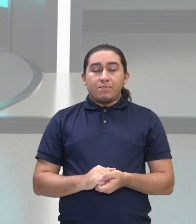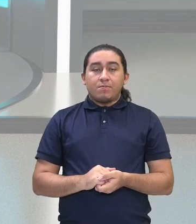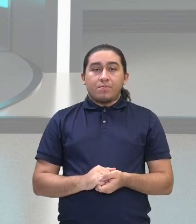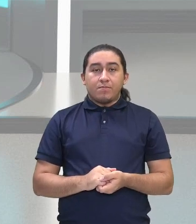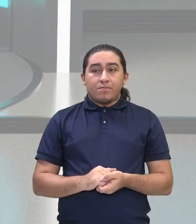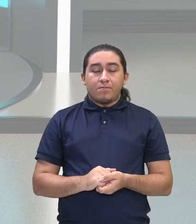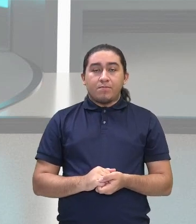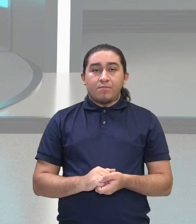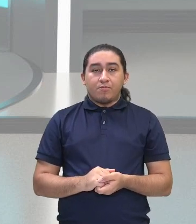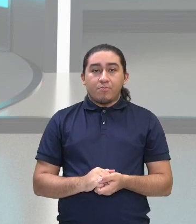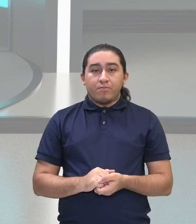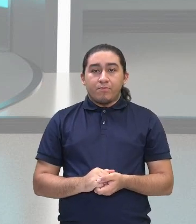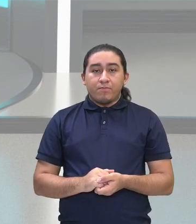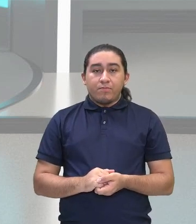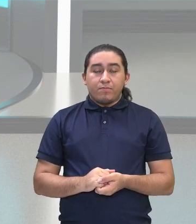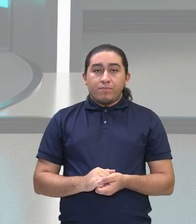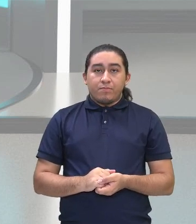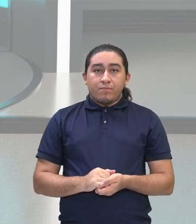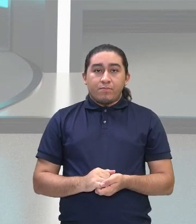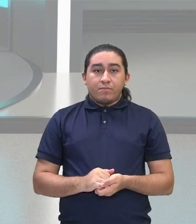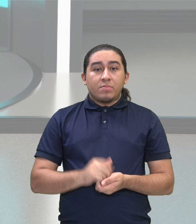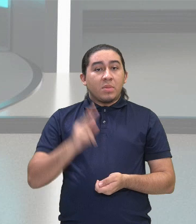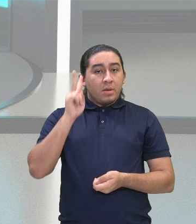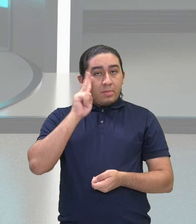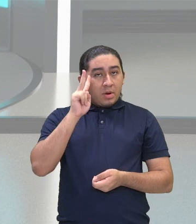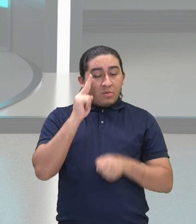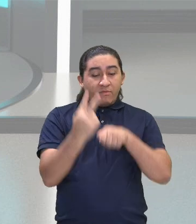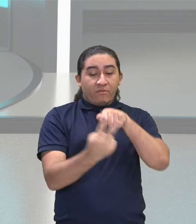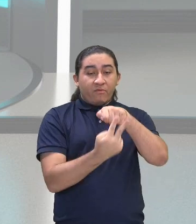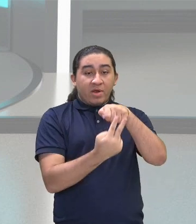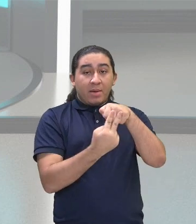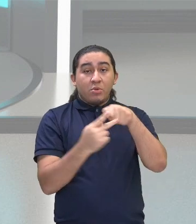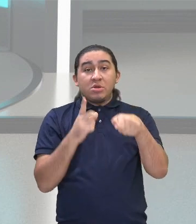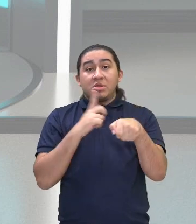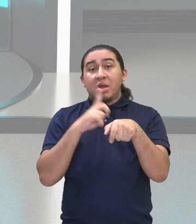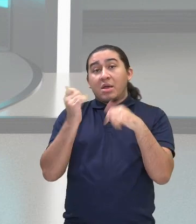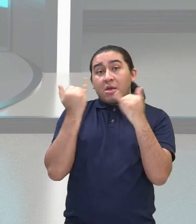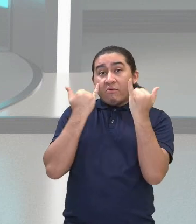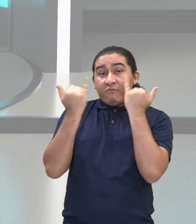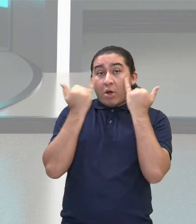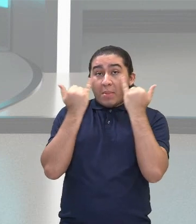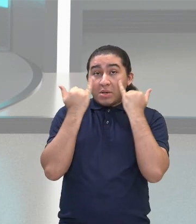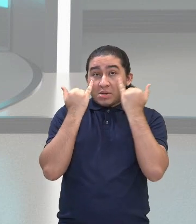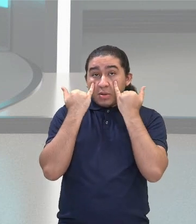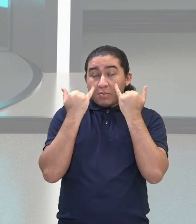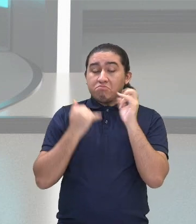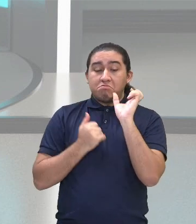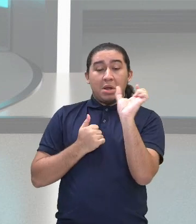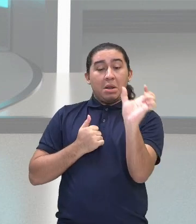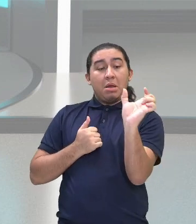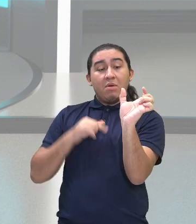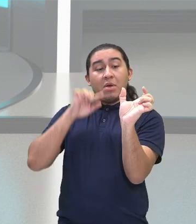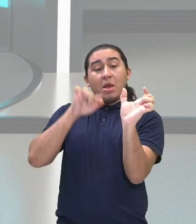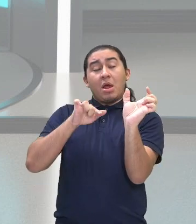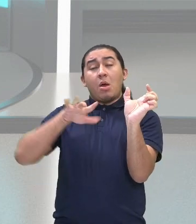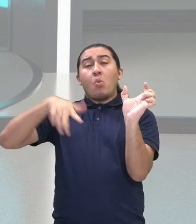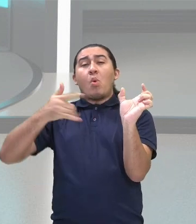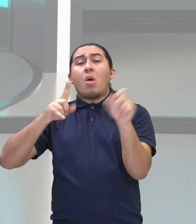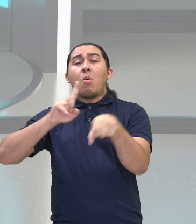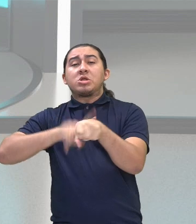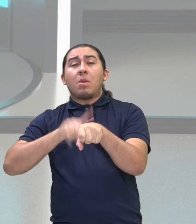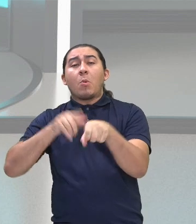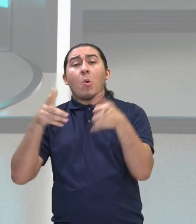o verbo, ele traz informações e localiza essas informações no tempo. Você